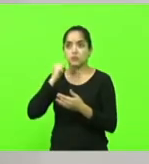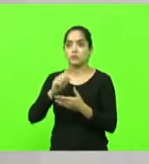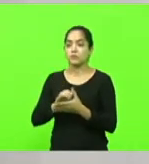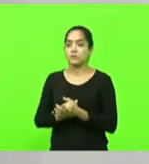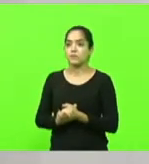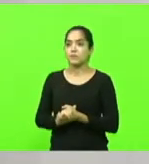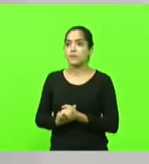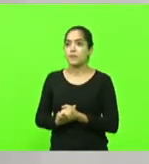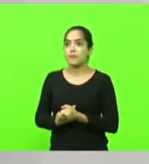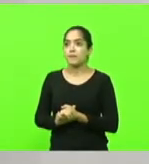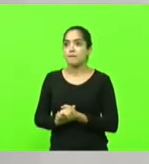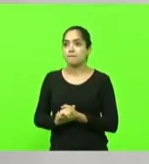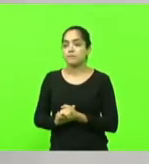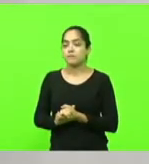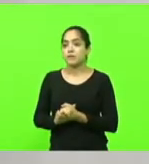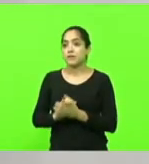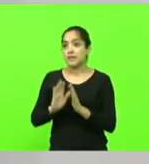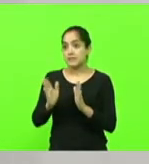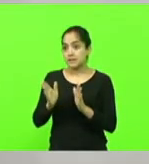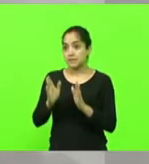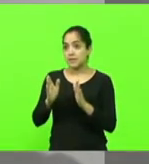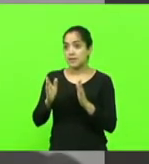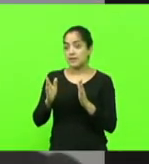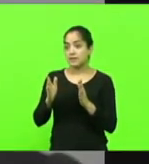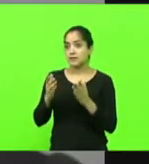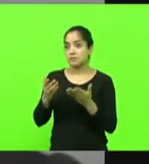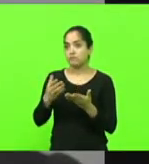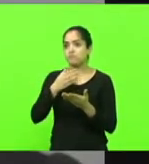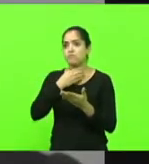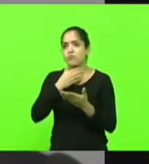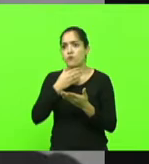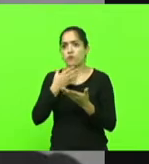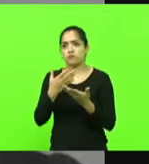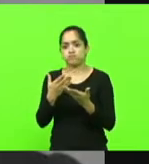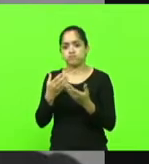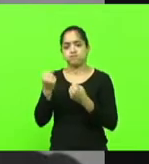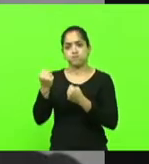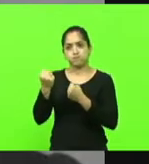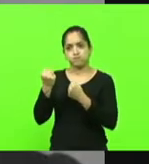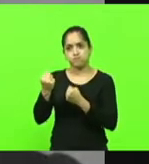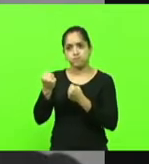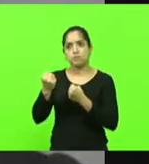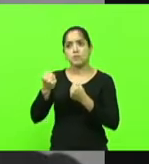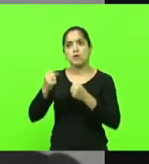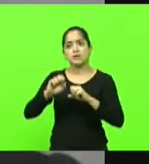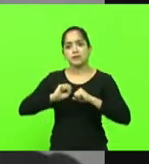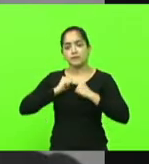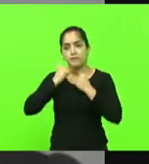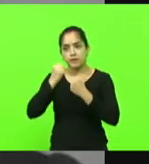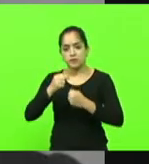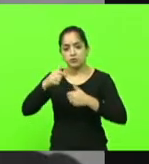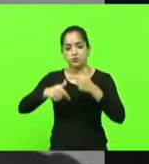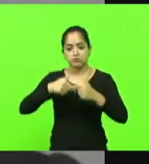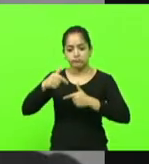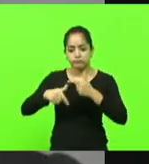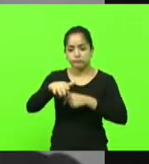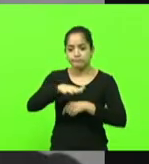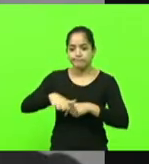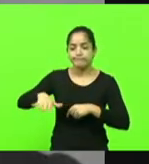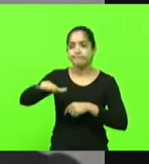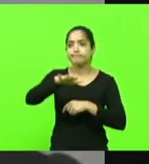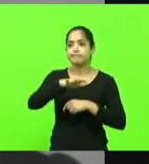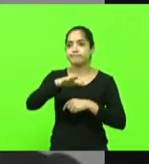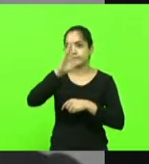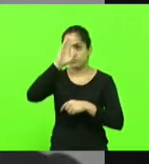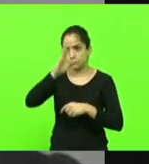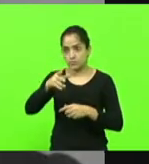Vargas. Jaison Barreto foi voz forte na defesa da classe trabalhadora contra a ditadura pelas diretas já e